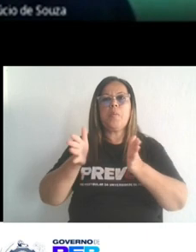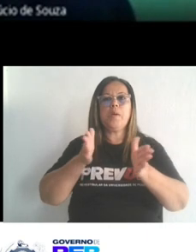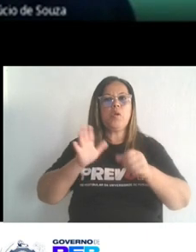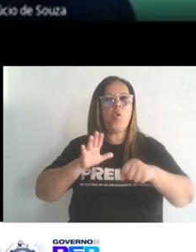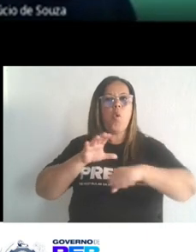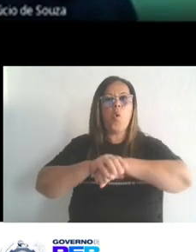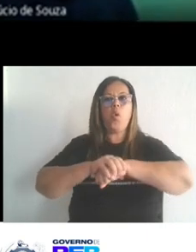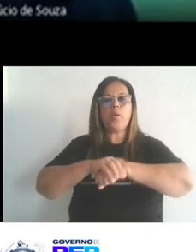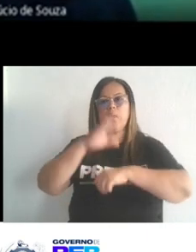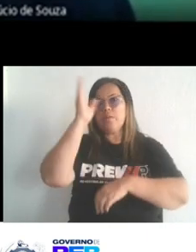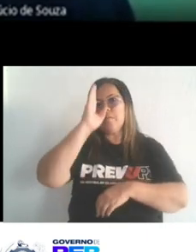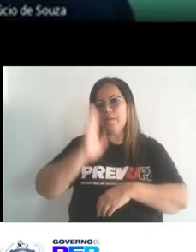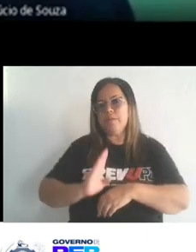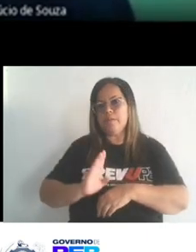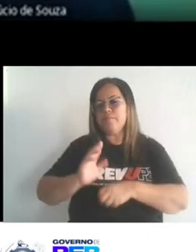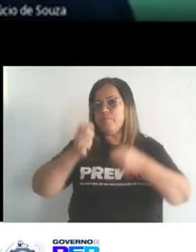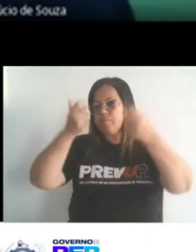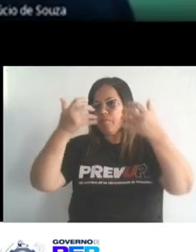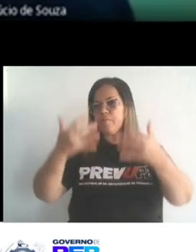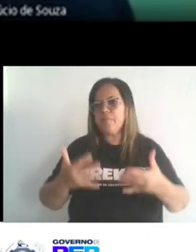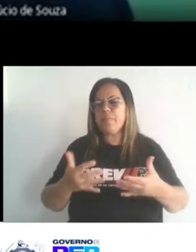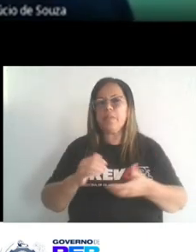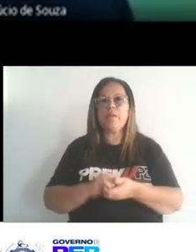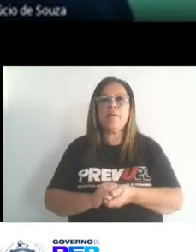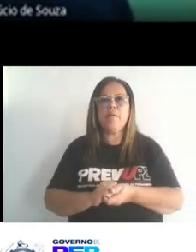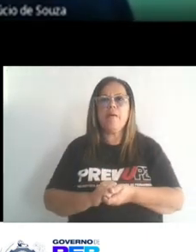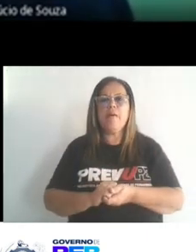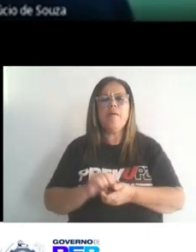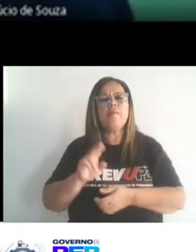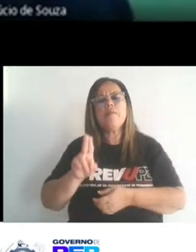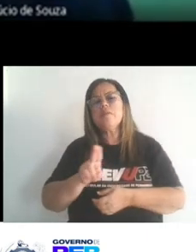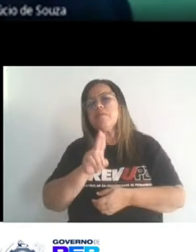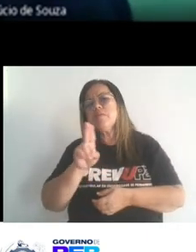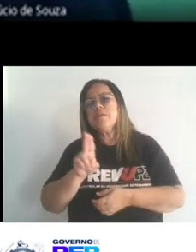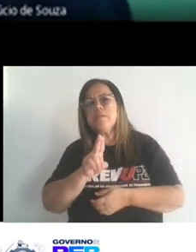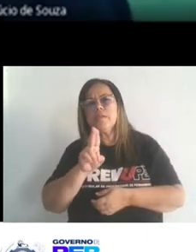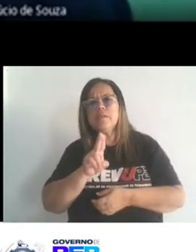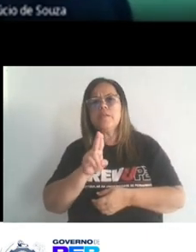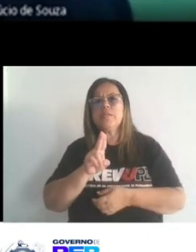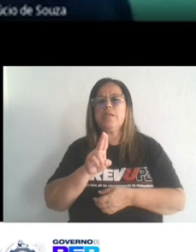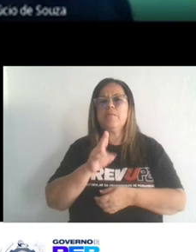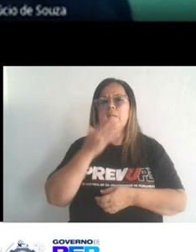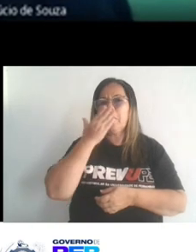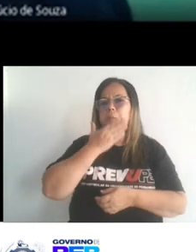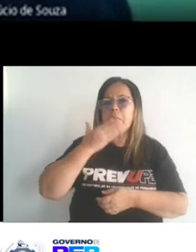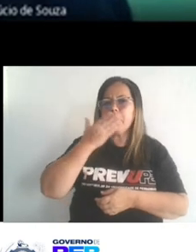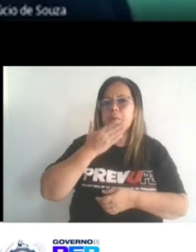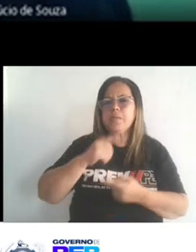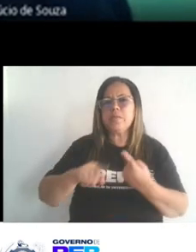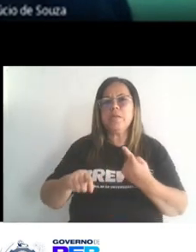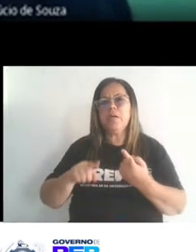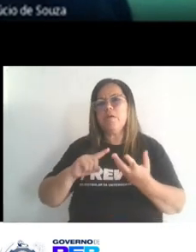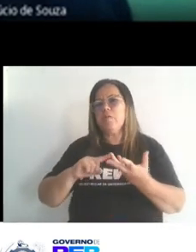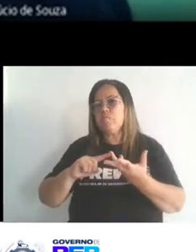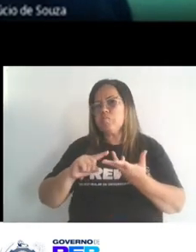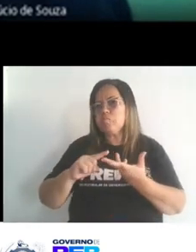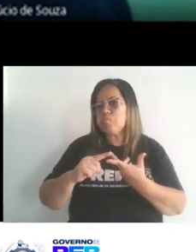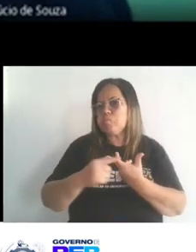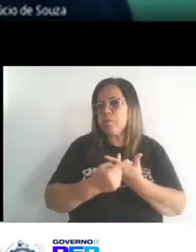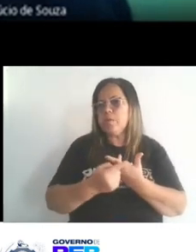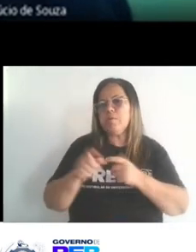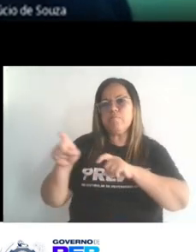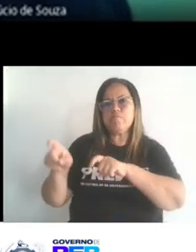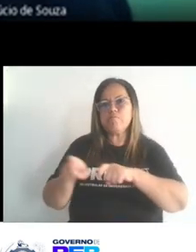ele continua foi utilizada na produção do açúcar na mineração e outros cultivos agrícolas